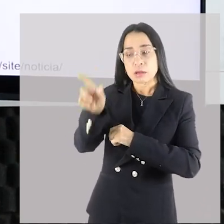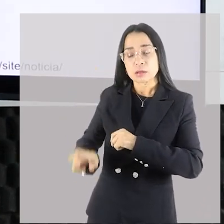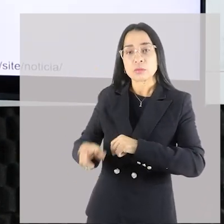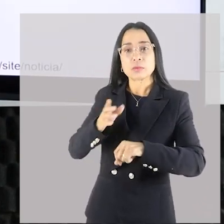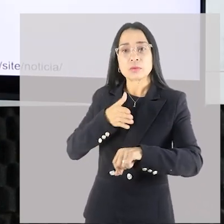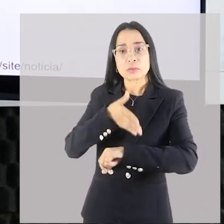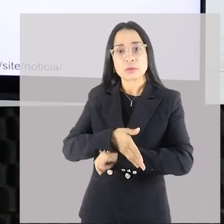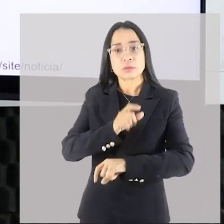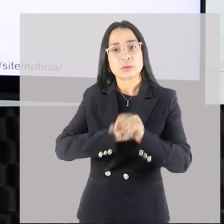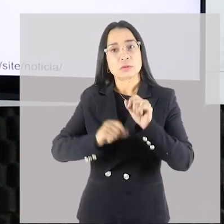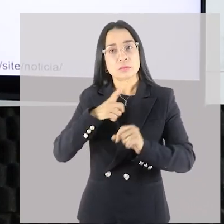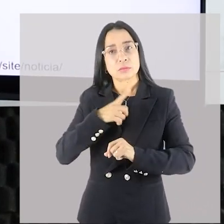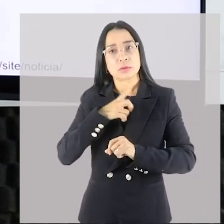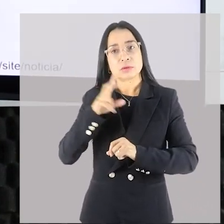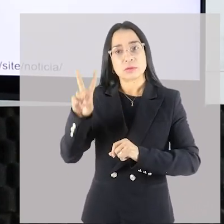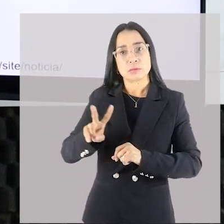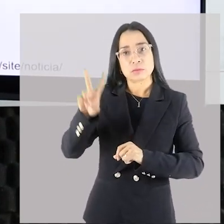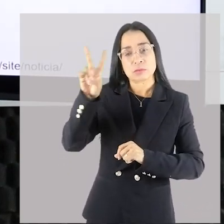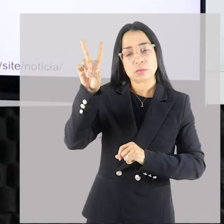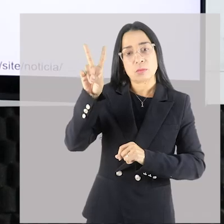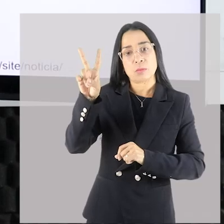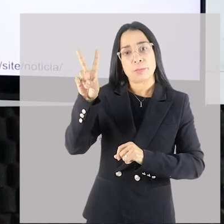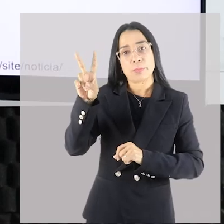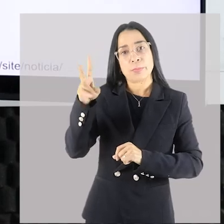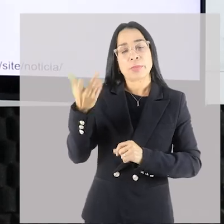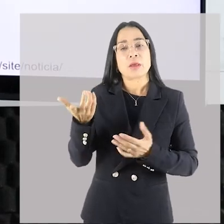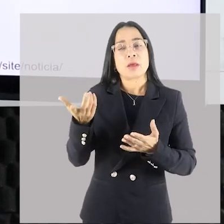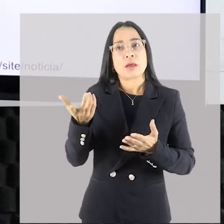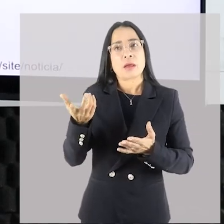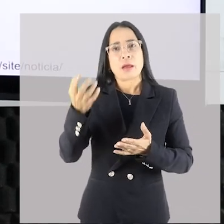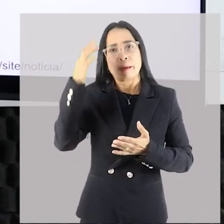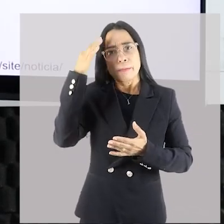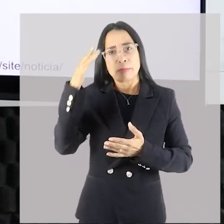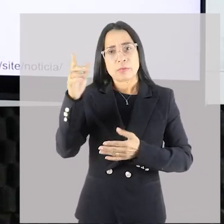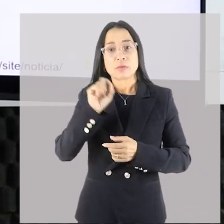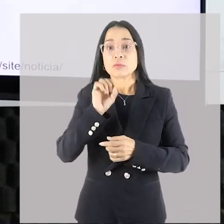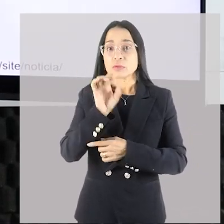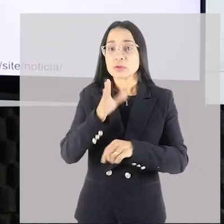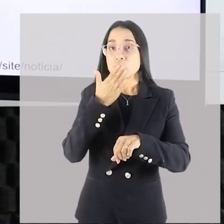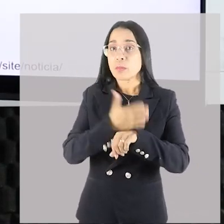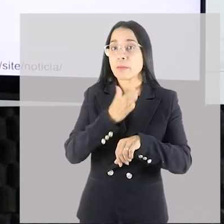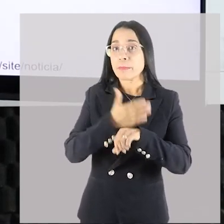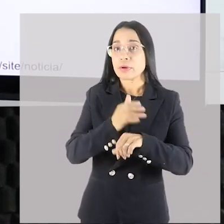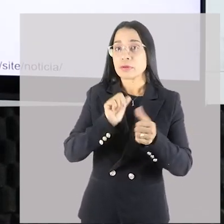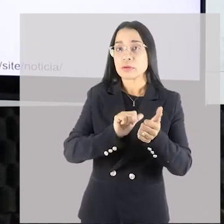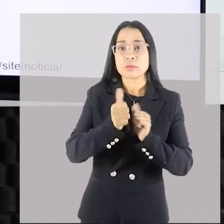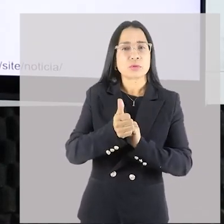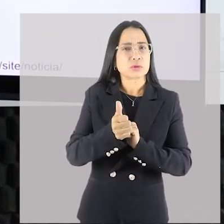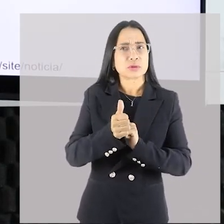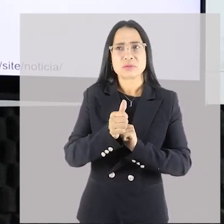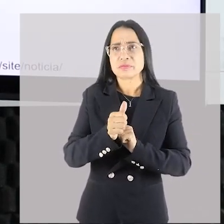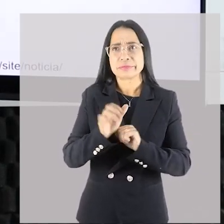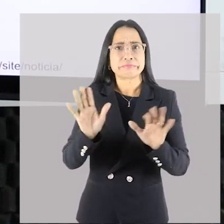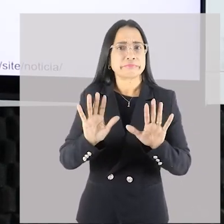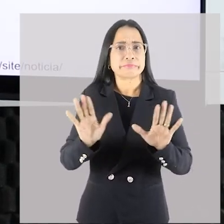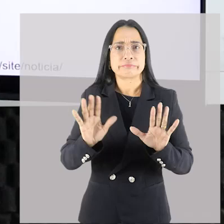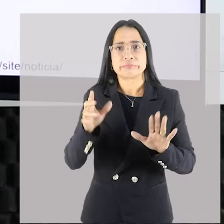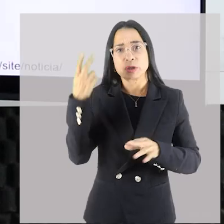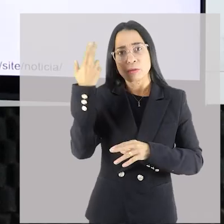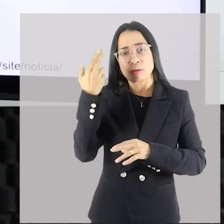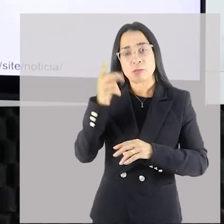um culto ao deus Zeus, apenas uma forma de prática esportiva, mas não, já tinha